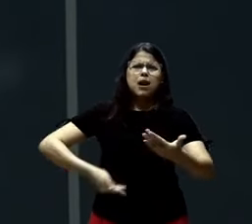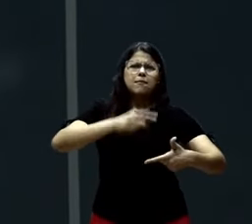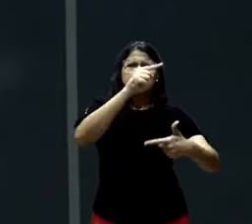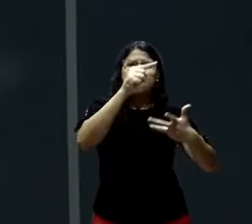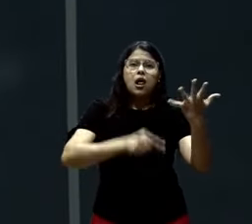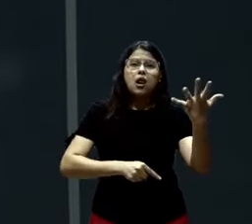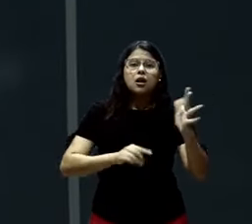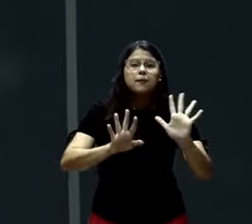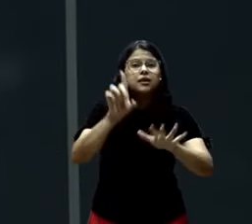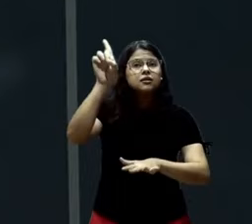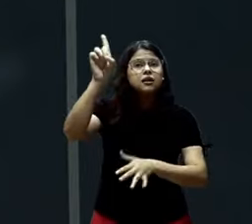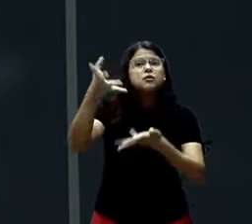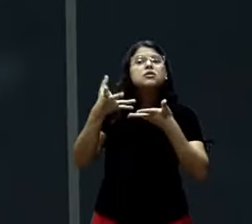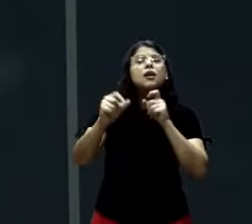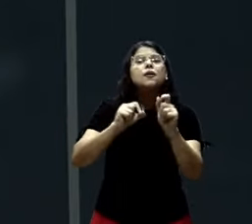Mas Deus quer a sua oração.